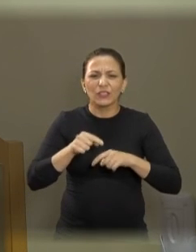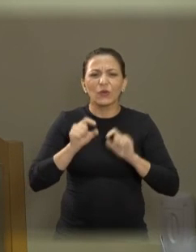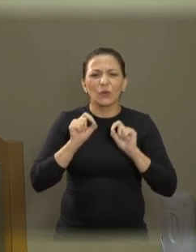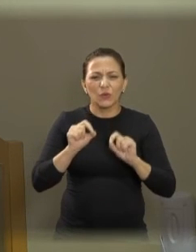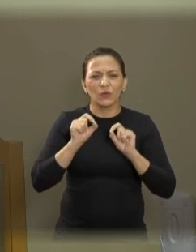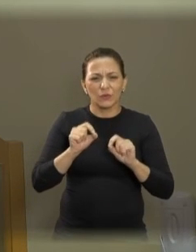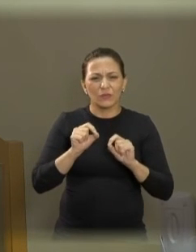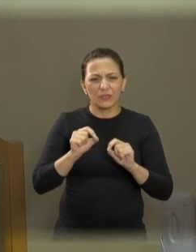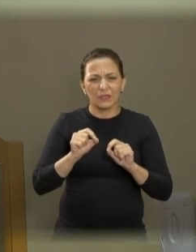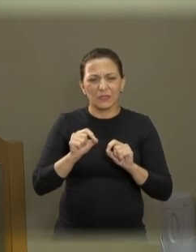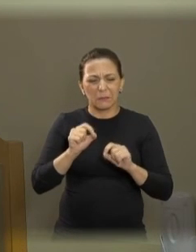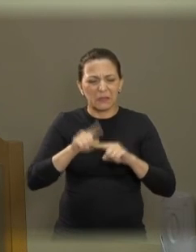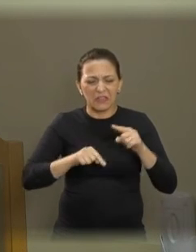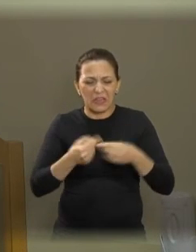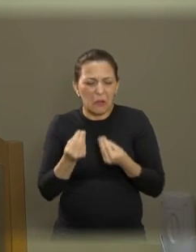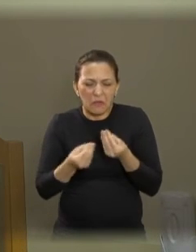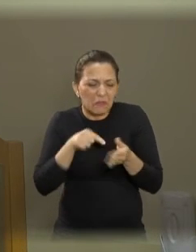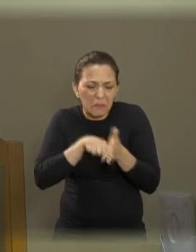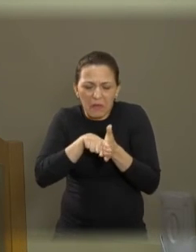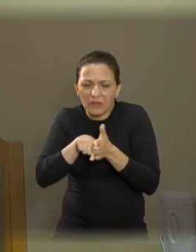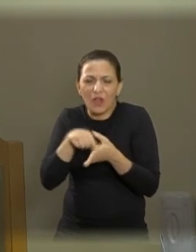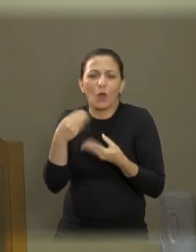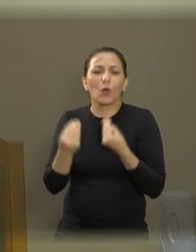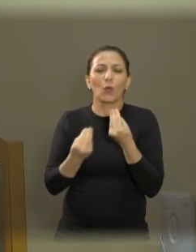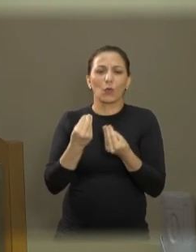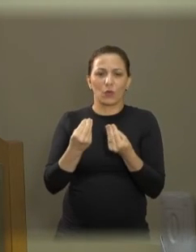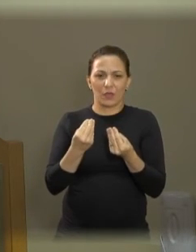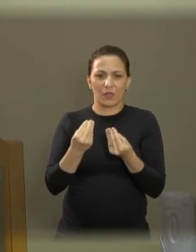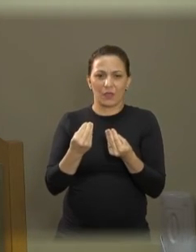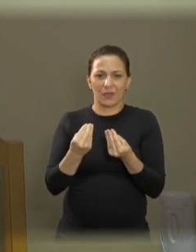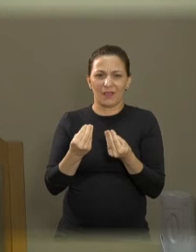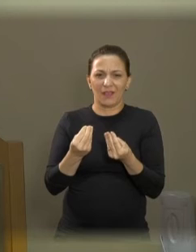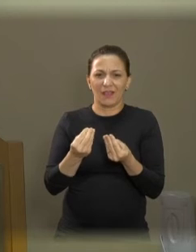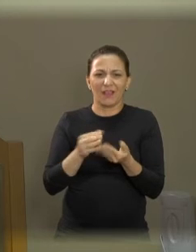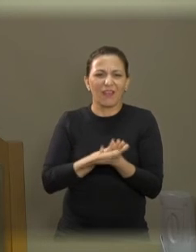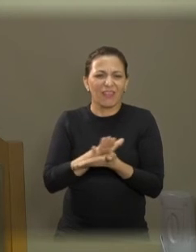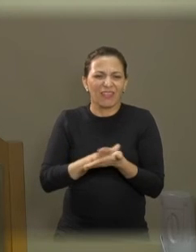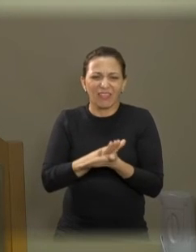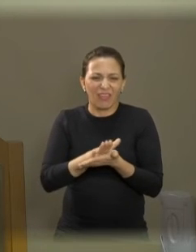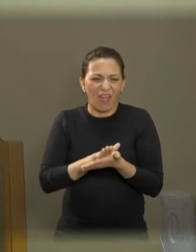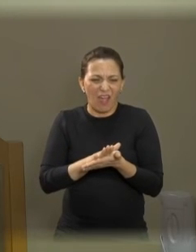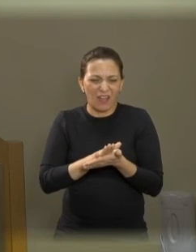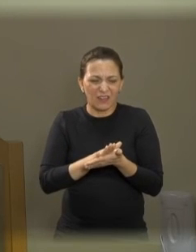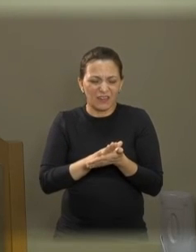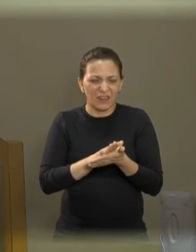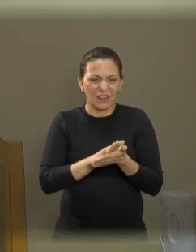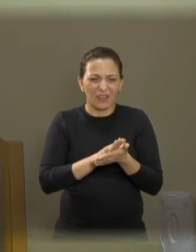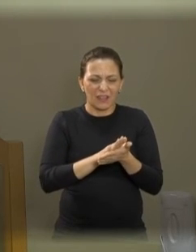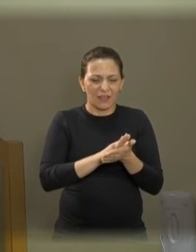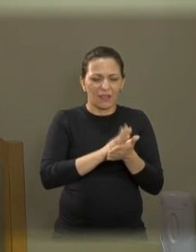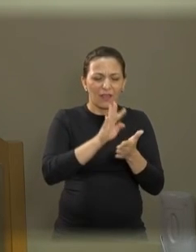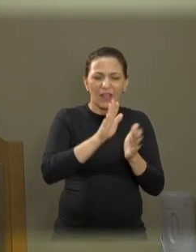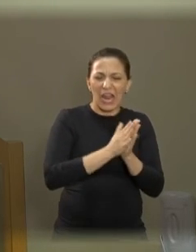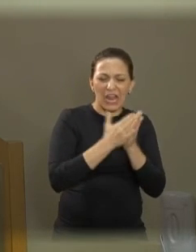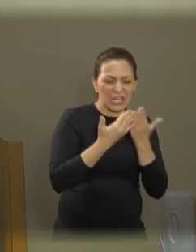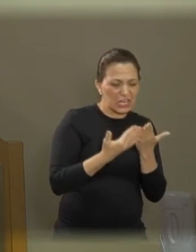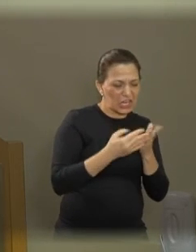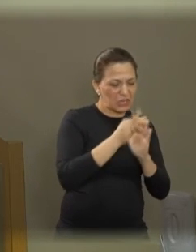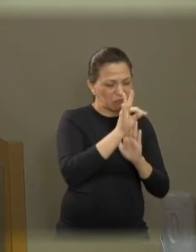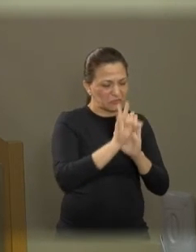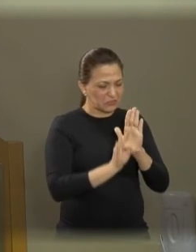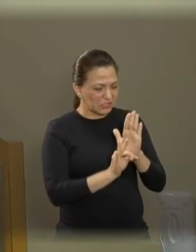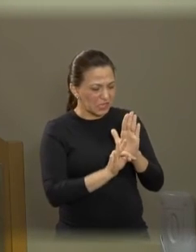e antioxidante desse material, mas não tem nenhuma referência. Nós vivemos